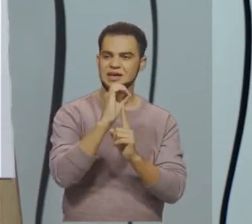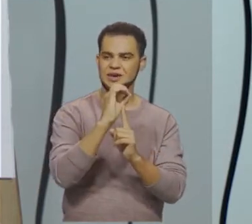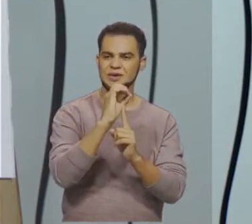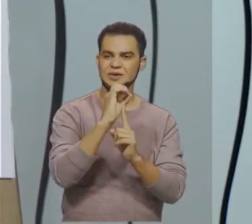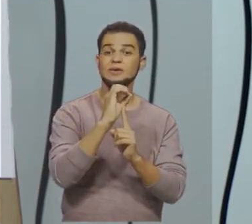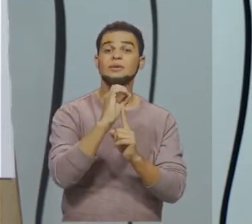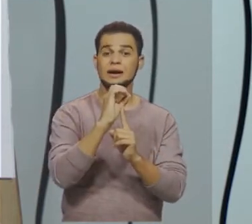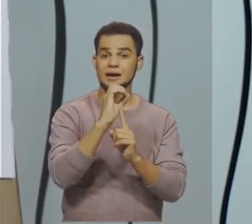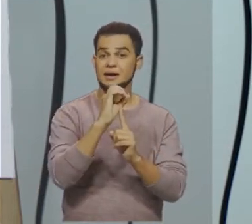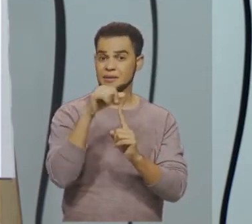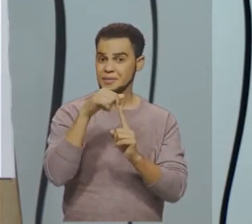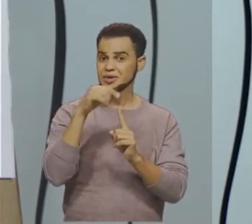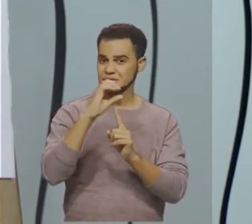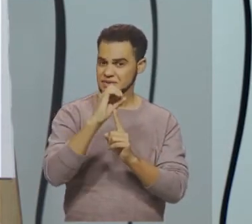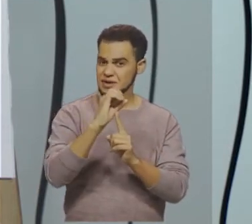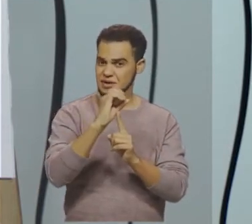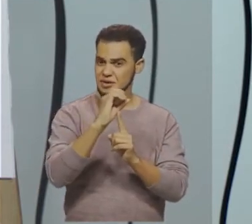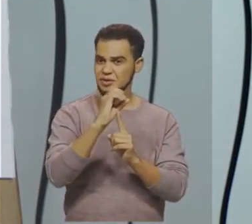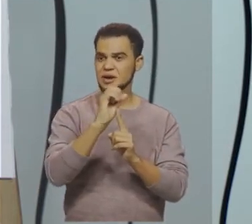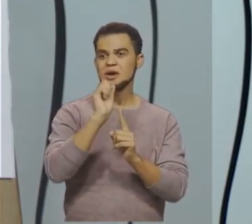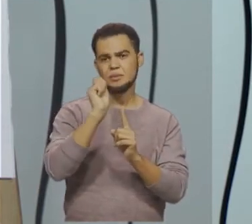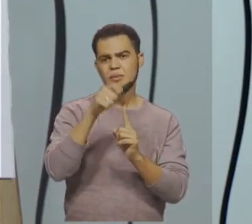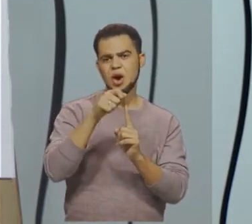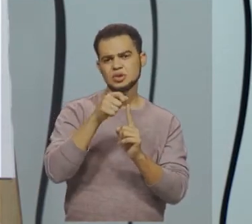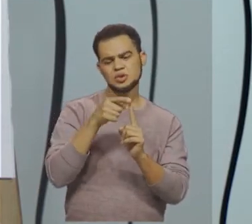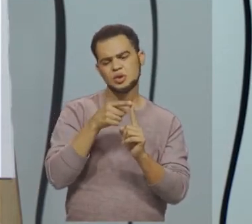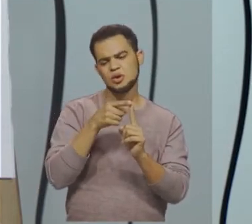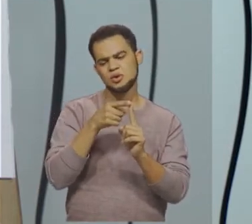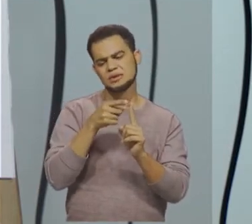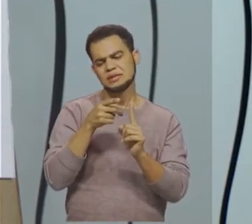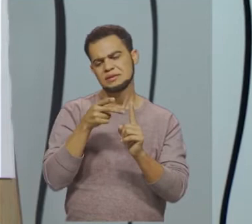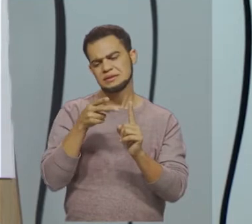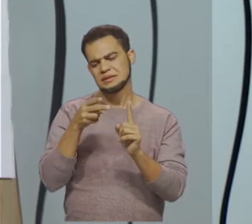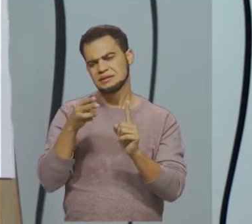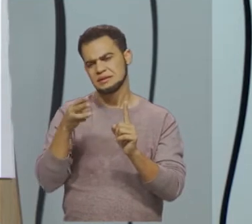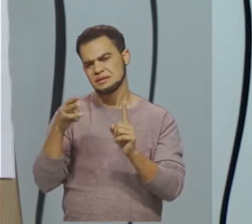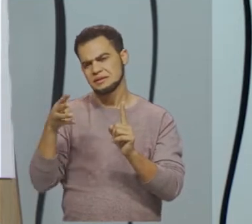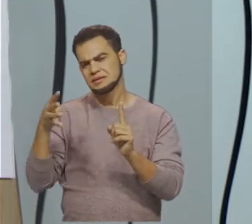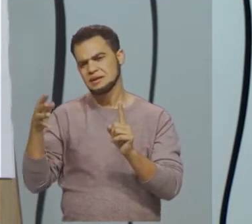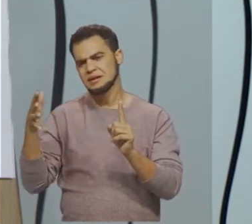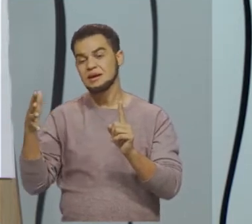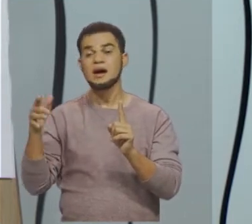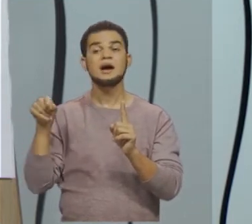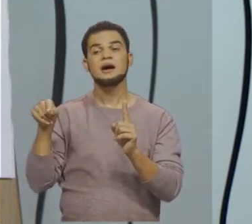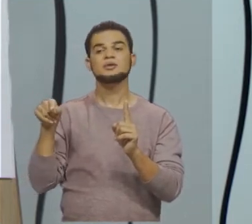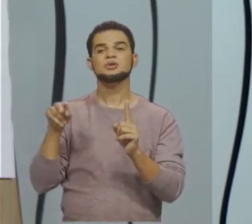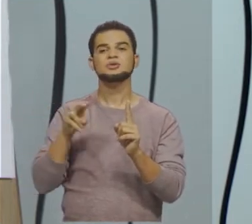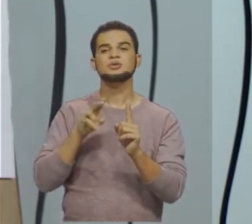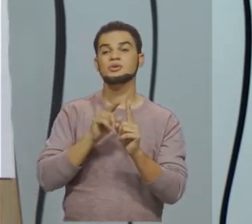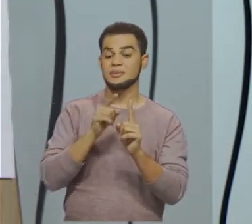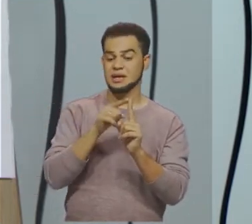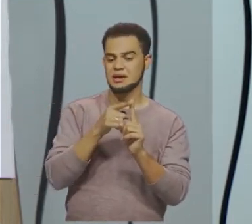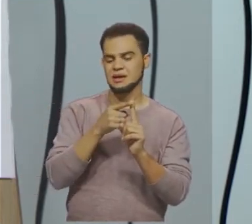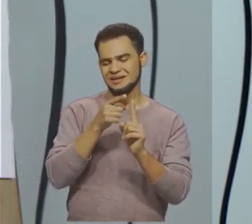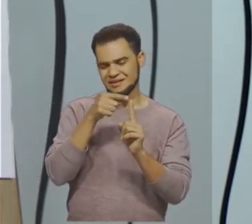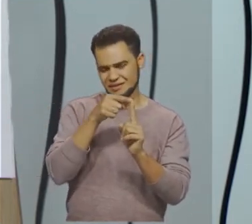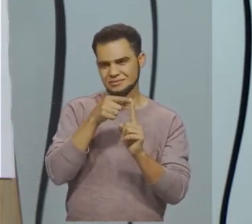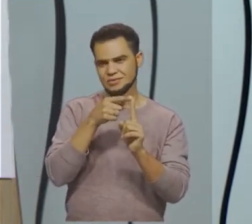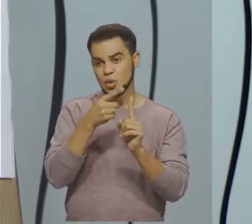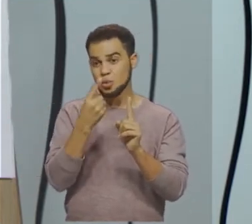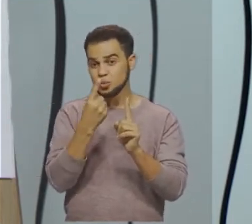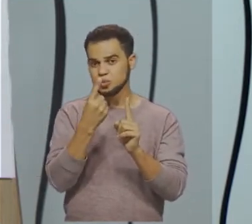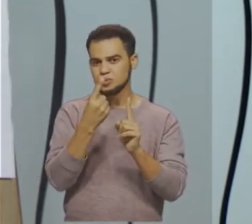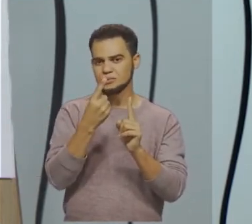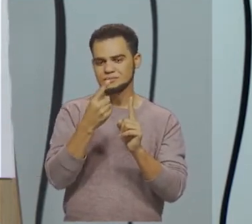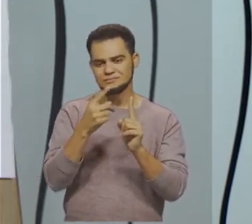eu posso medir e vou chamar essa medida de 1. Então, daqui